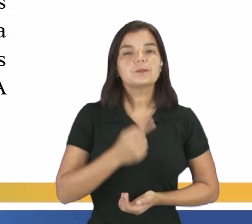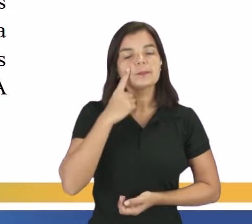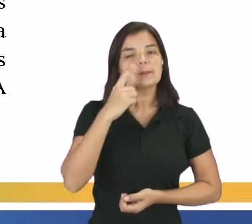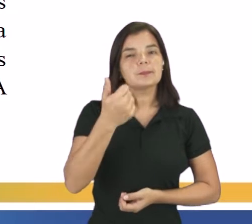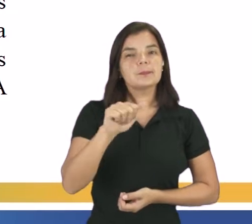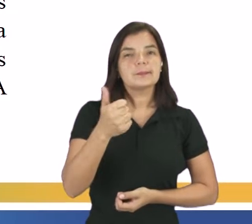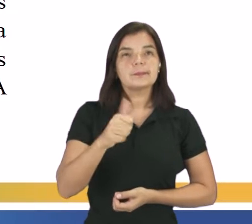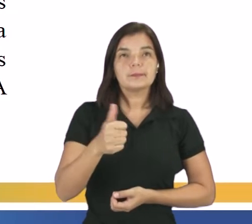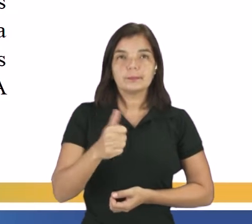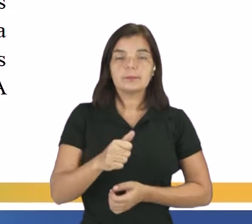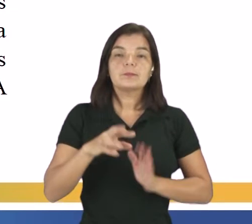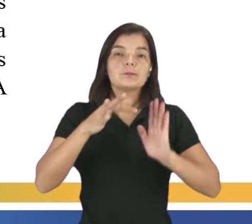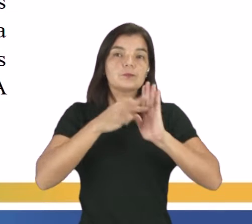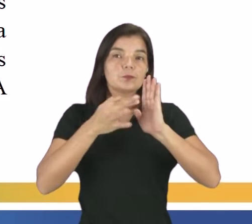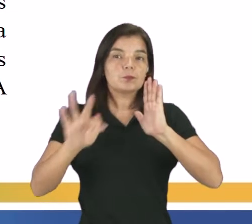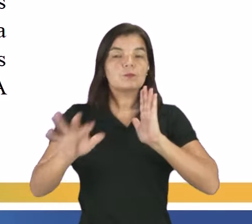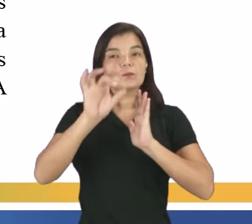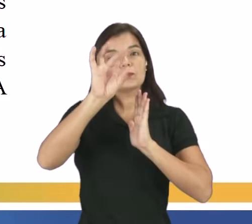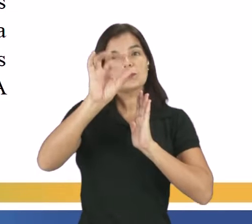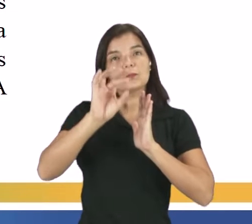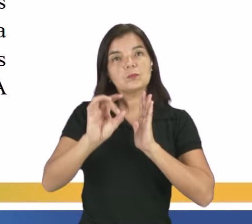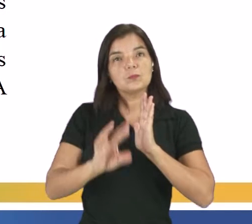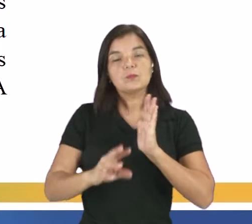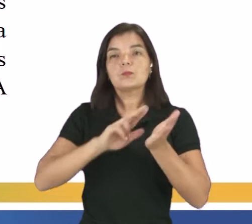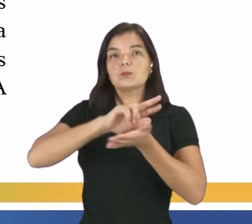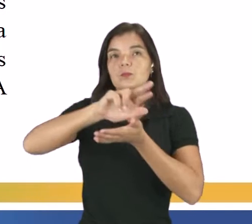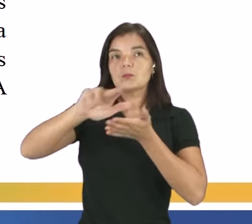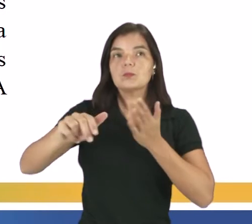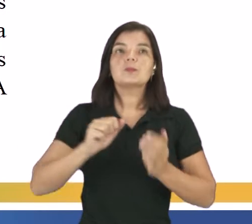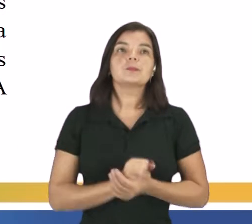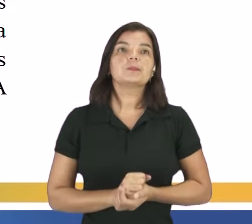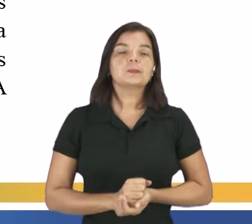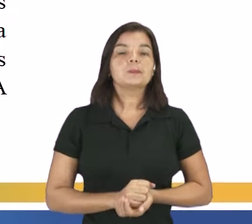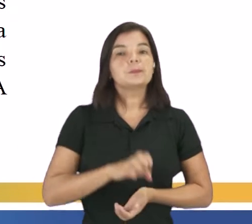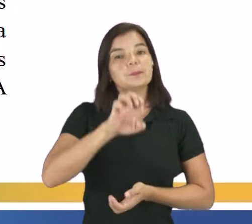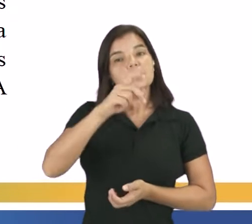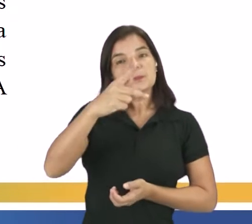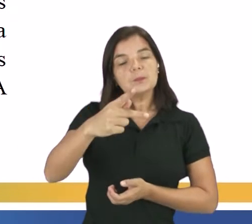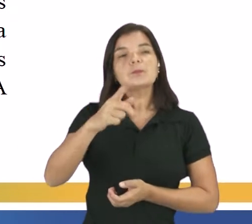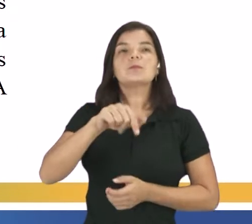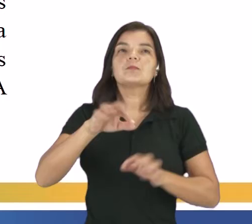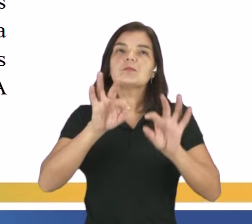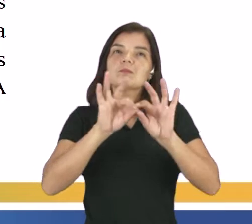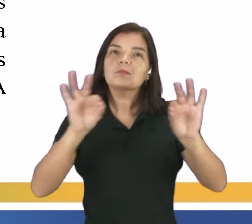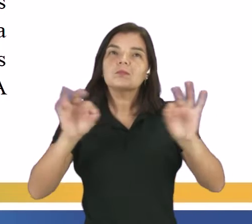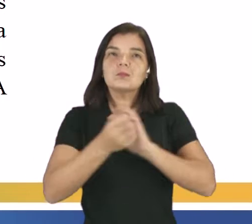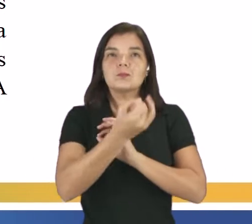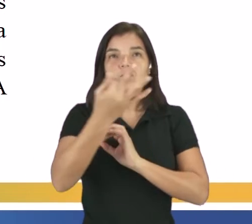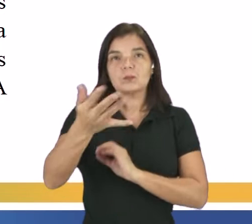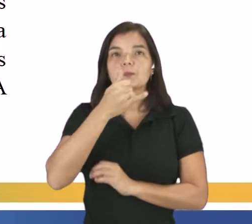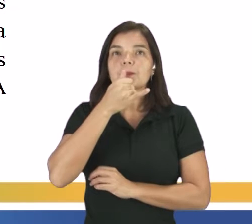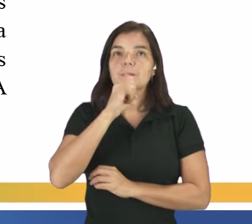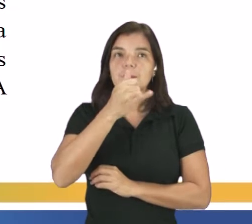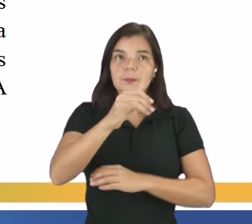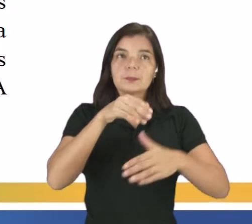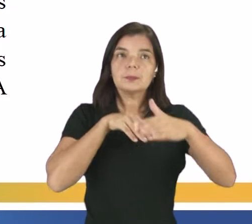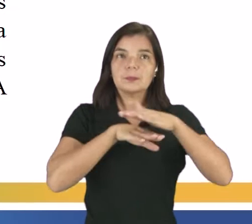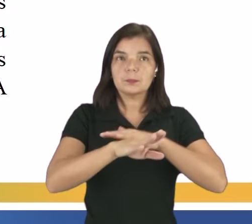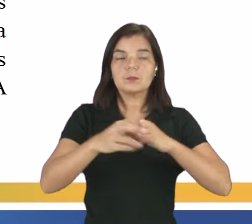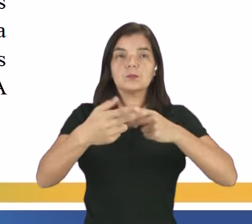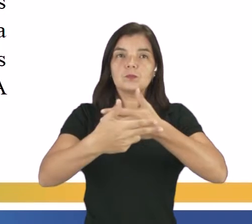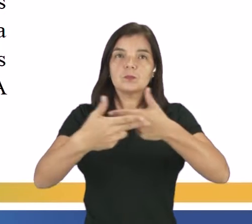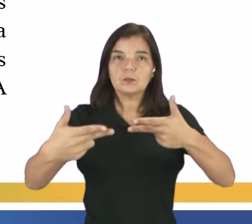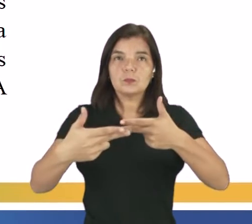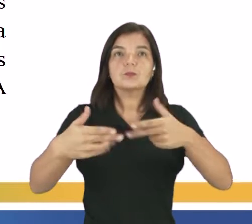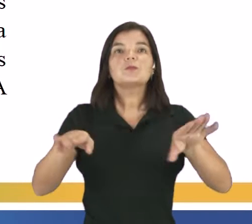Então, vamos analisar a fórmula em cada uma dessas suas variáveis. EP é a medida da quantidade de energia que é